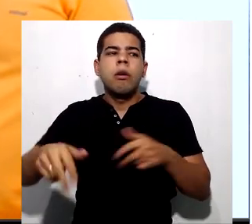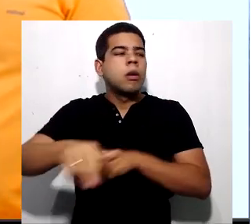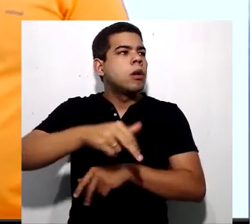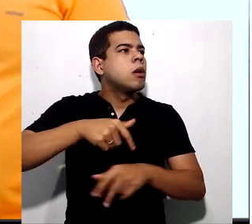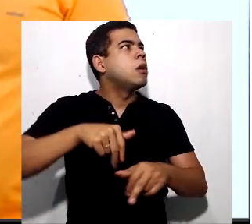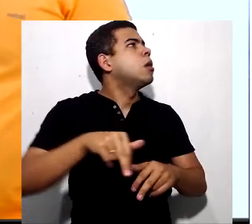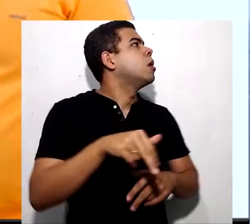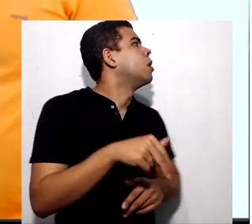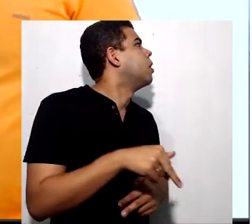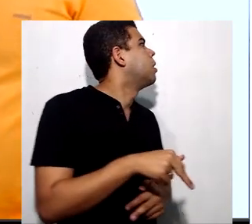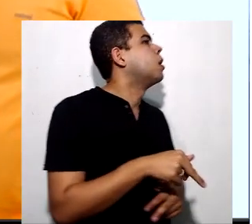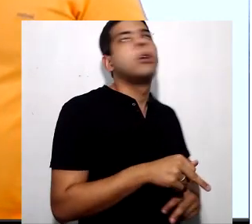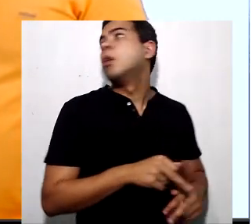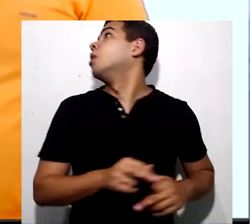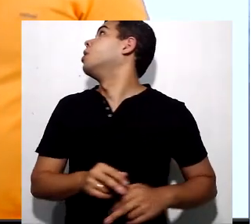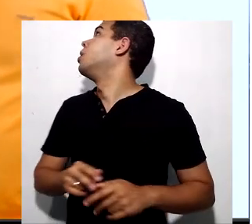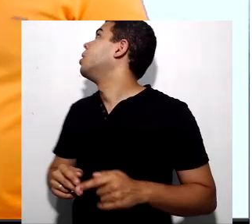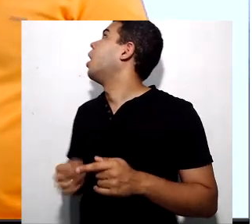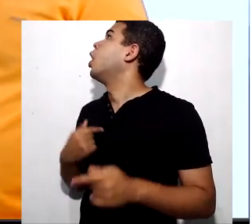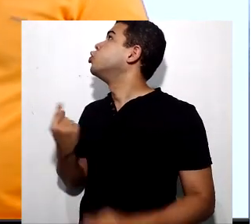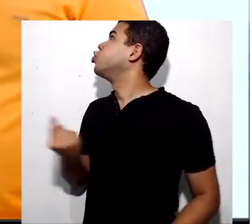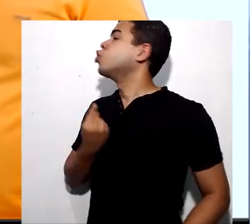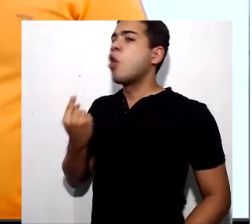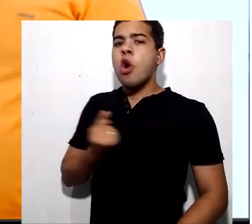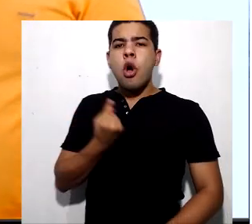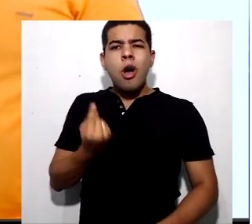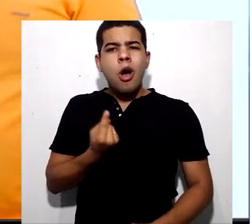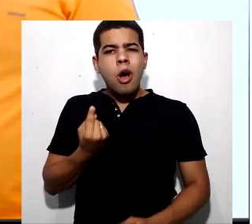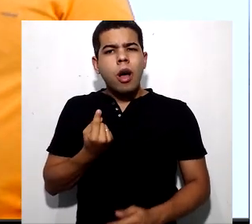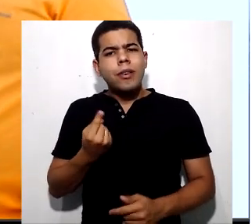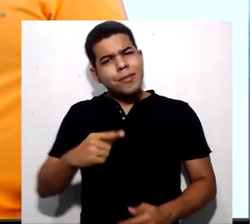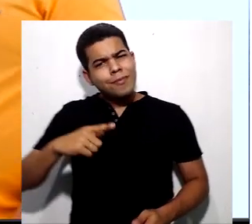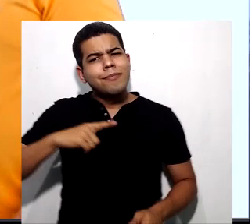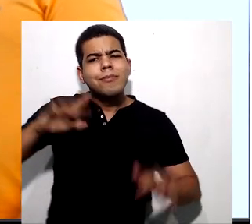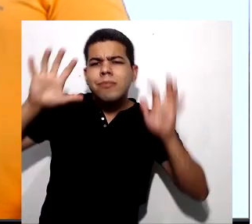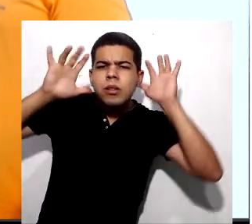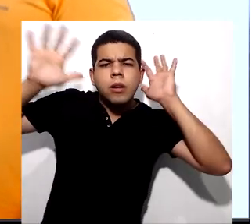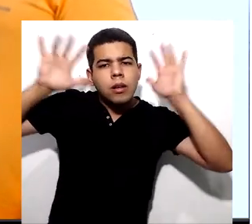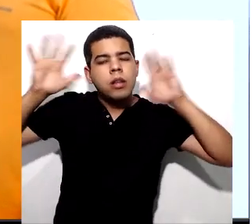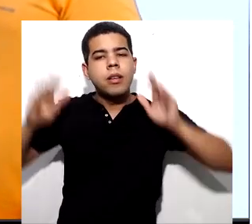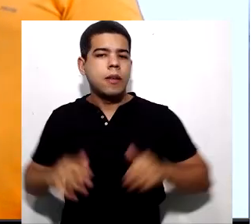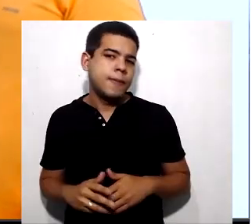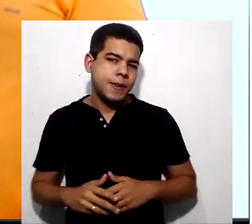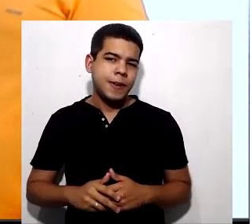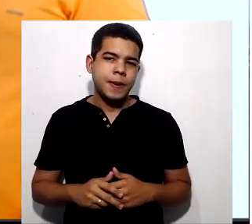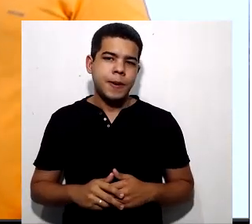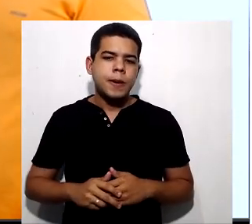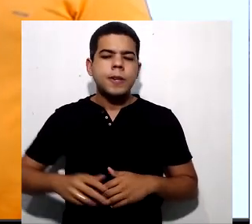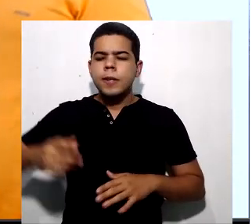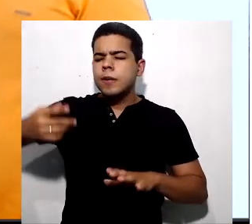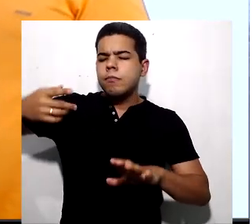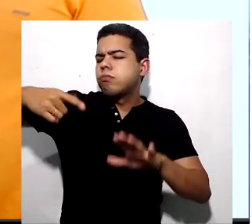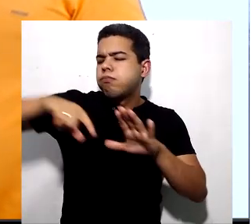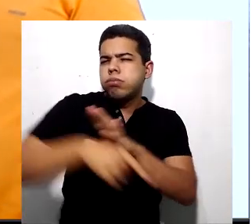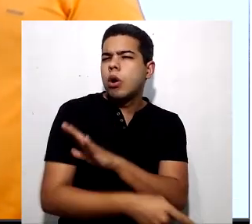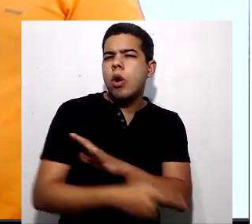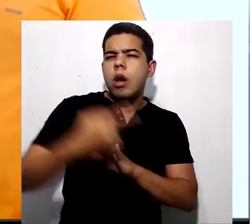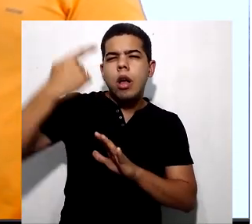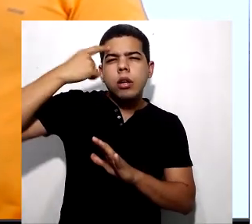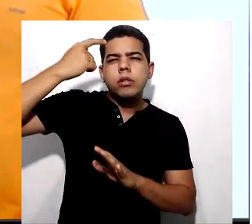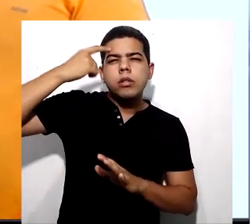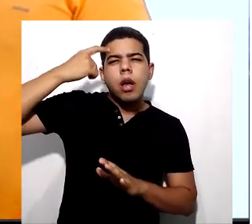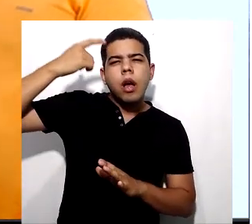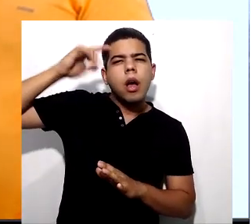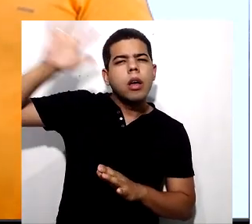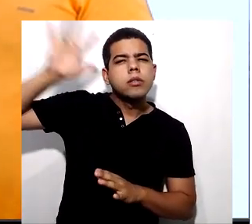da sociedade, o estar sozinho e a reflexão. São as áreas da profundeza do inconsciente